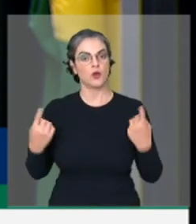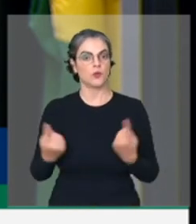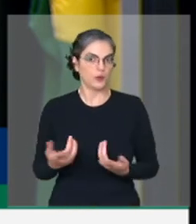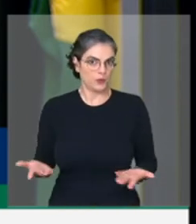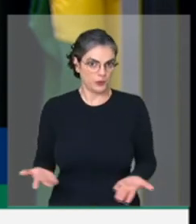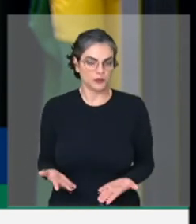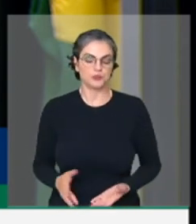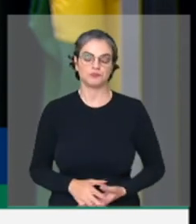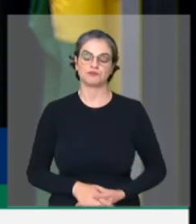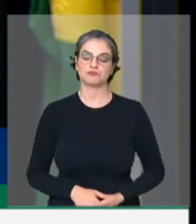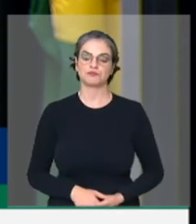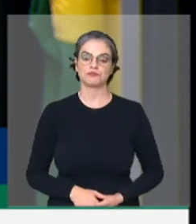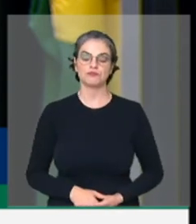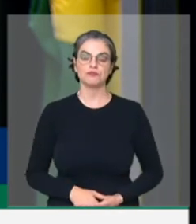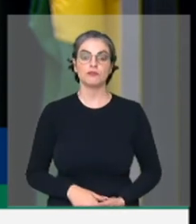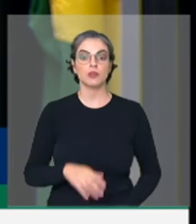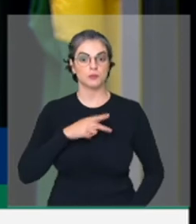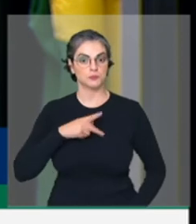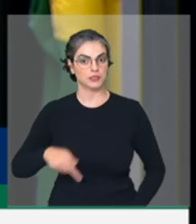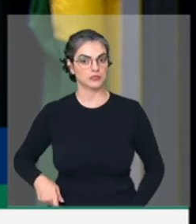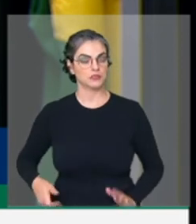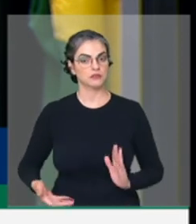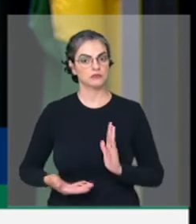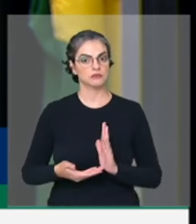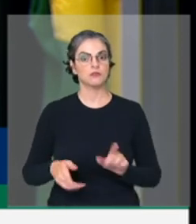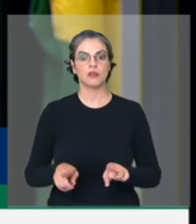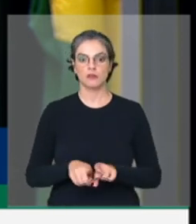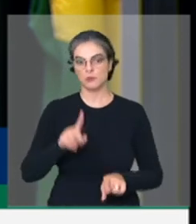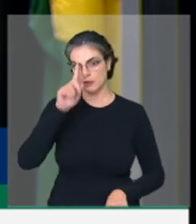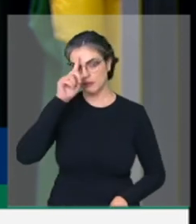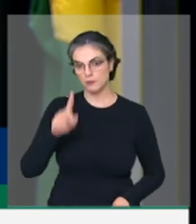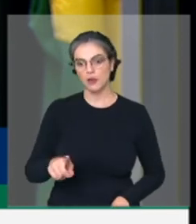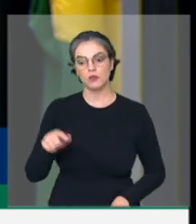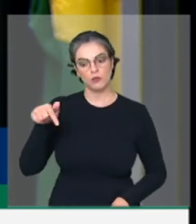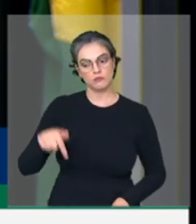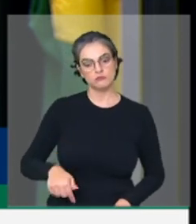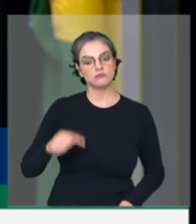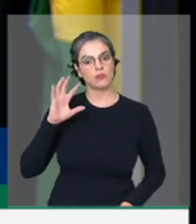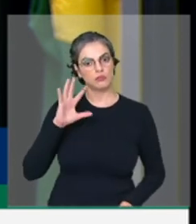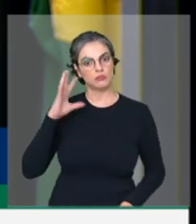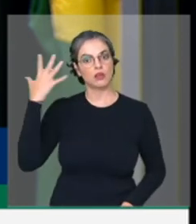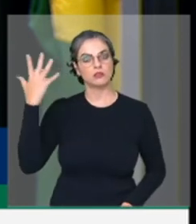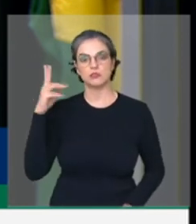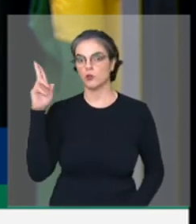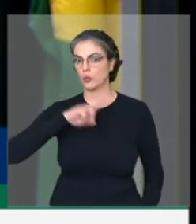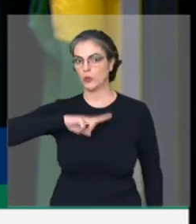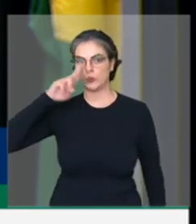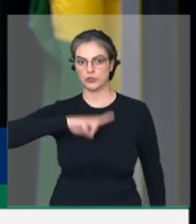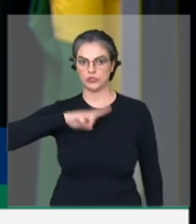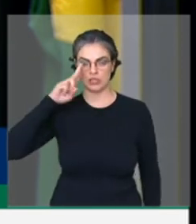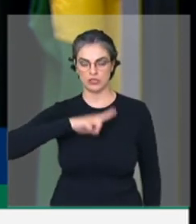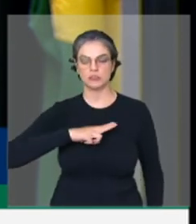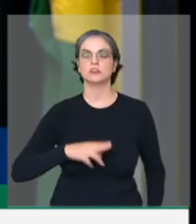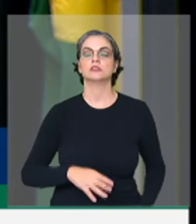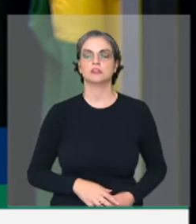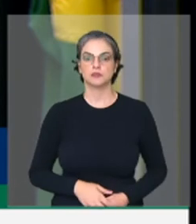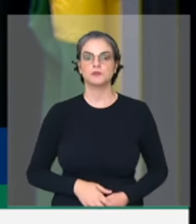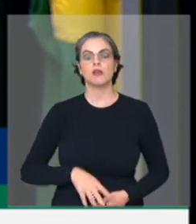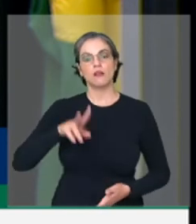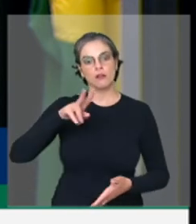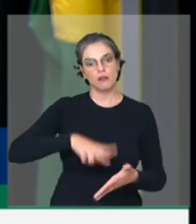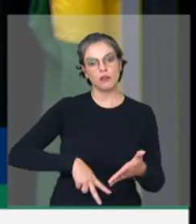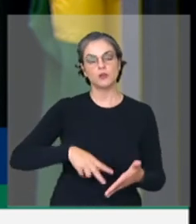A presidência da Casa também determinou a tramitação da matéria em regime de urgência e a leitura do